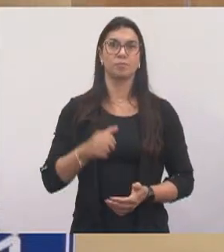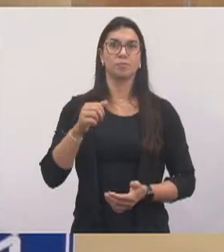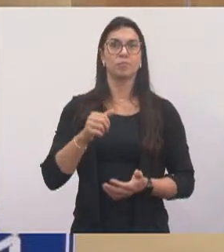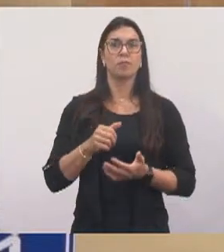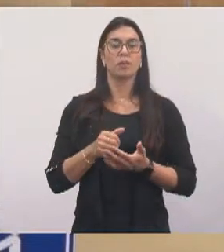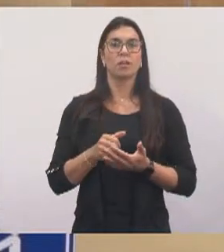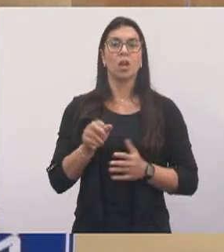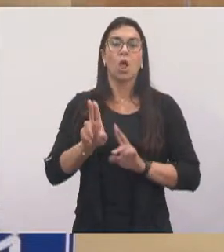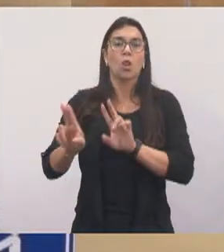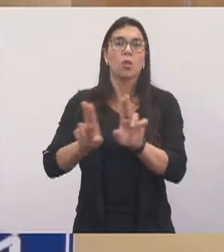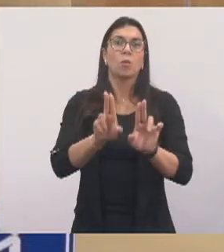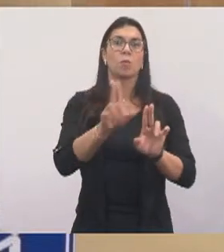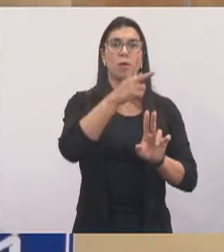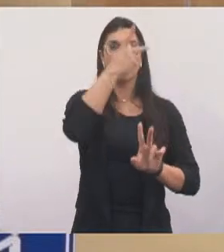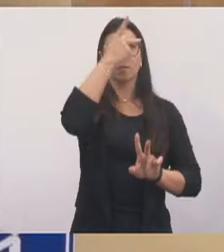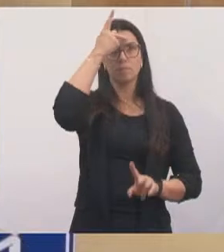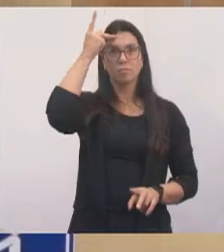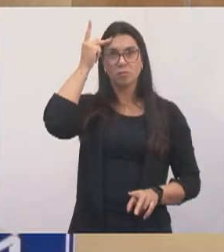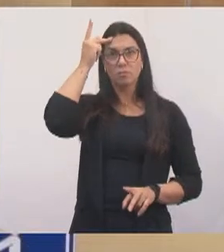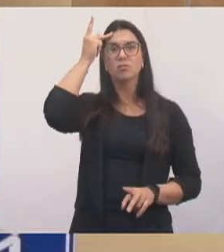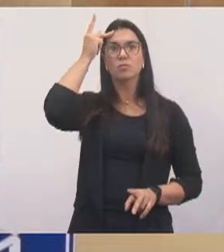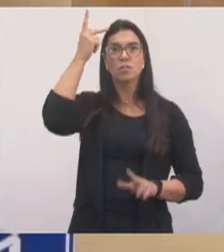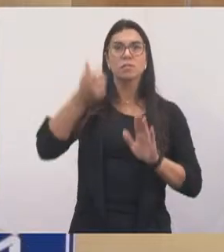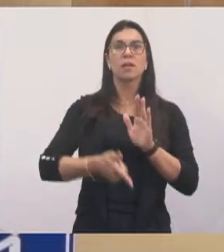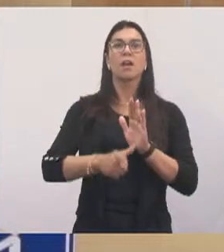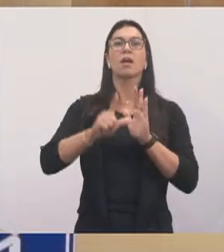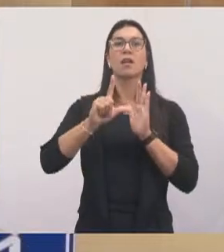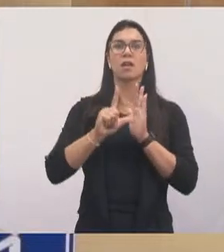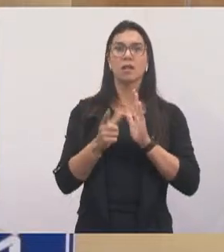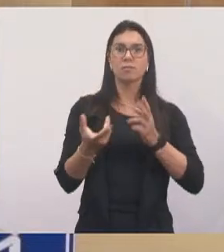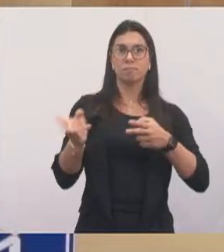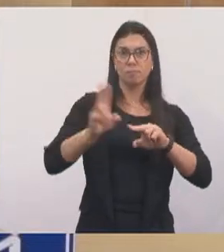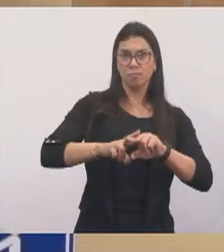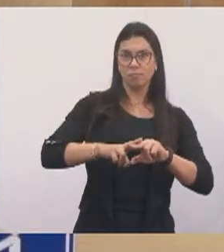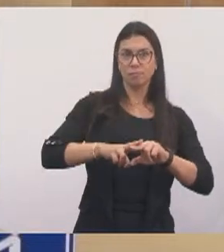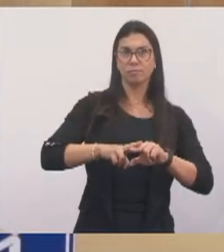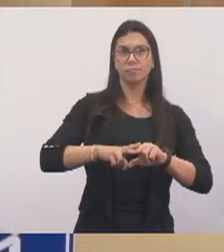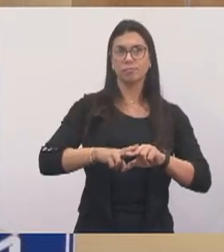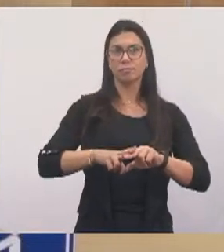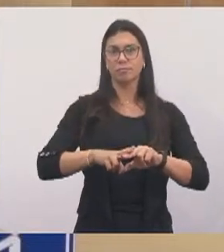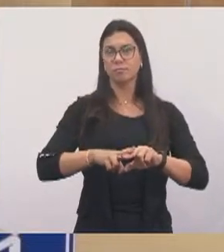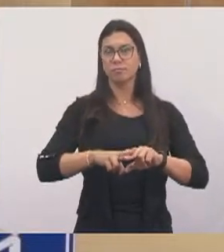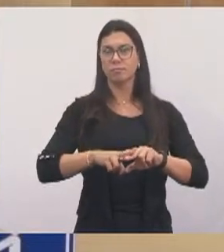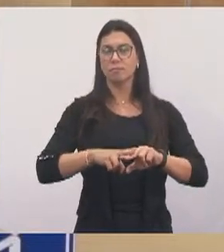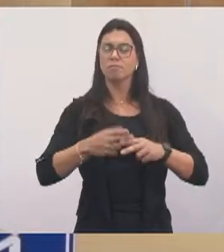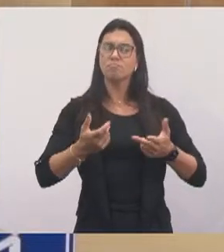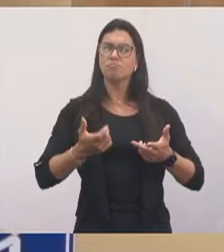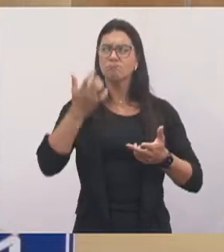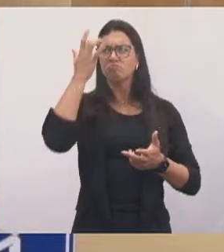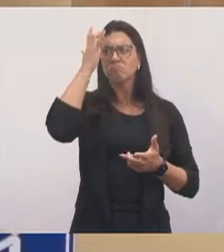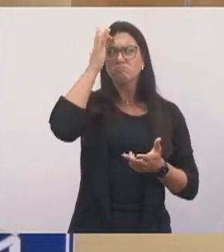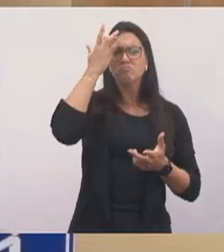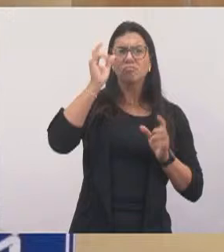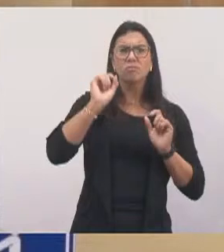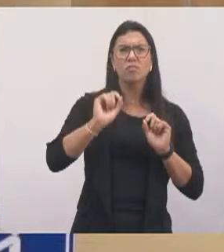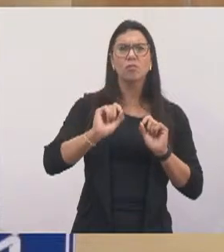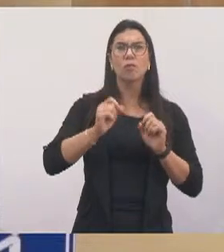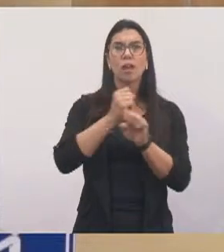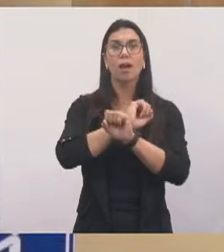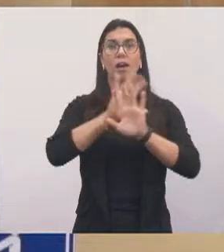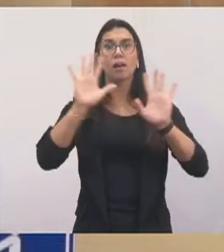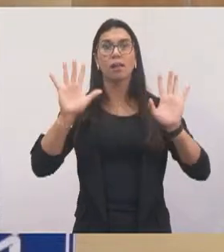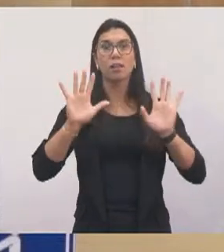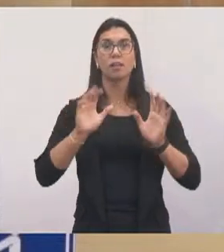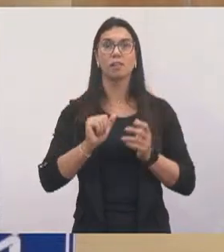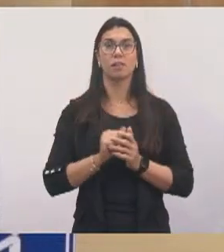nomear pessoas que foram condenadas. Eu acho que é muito claro para todo